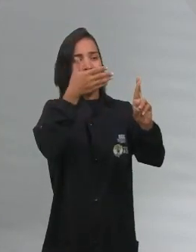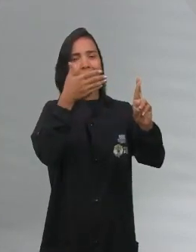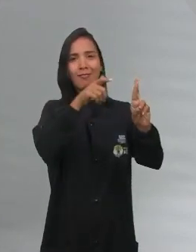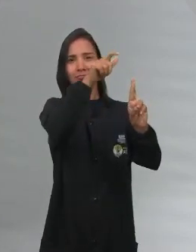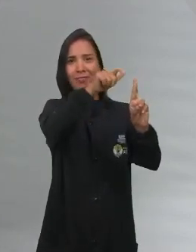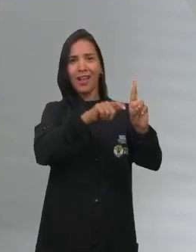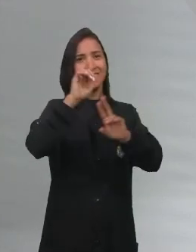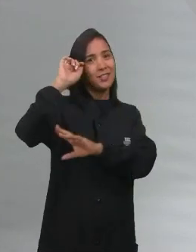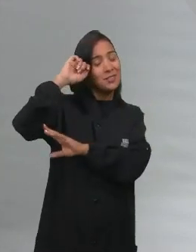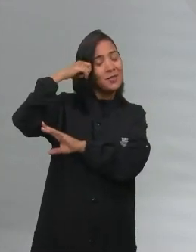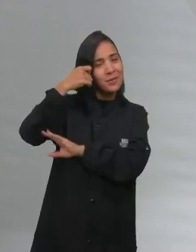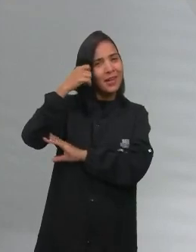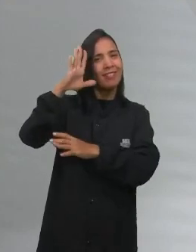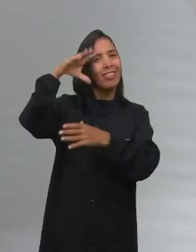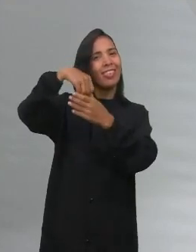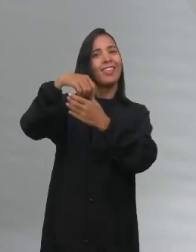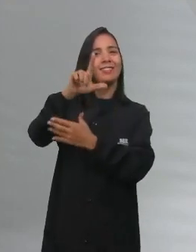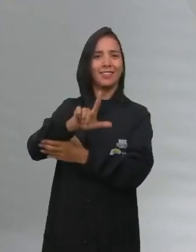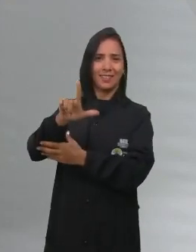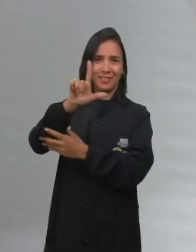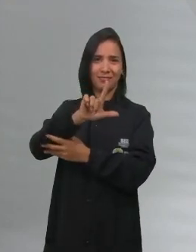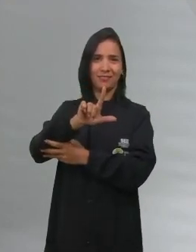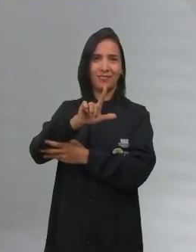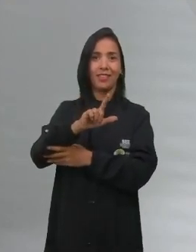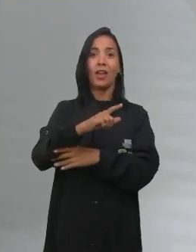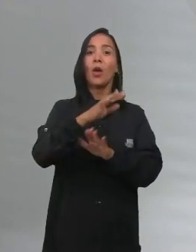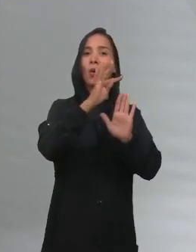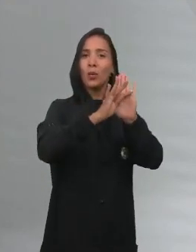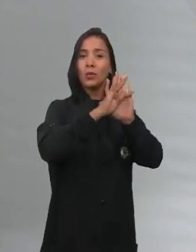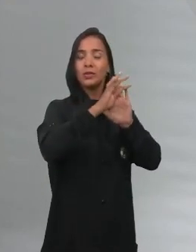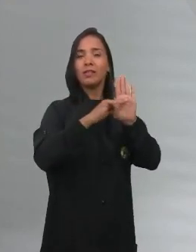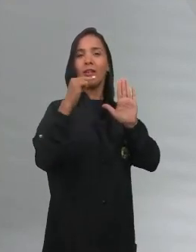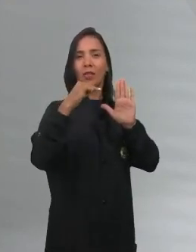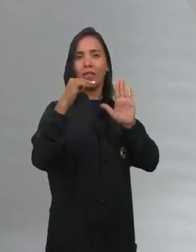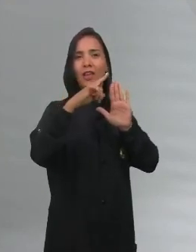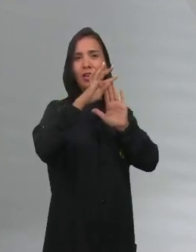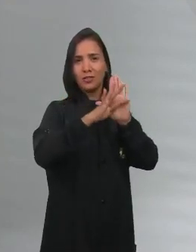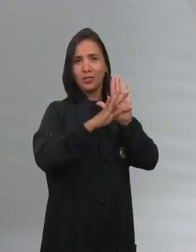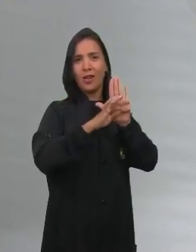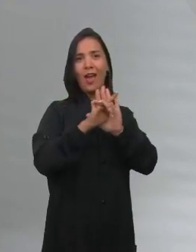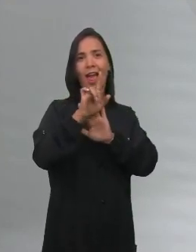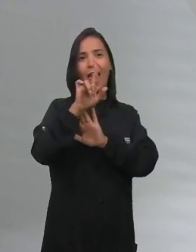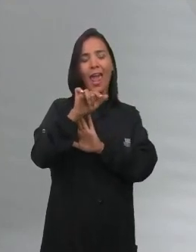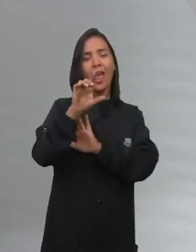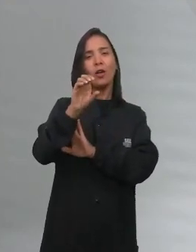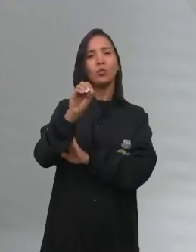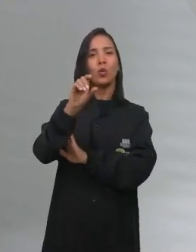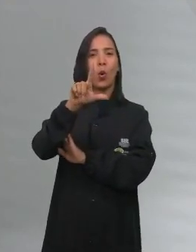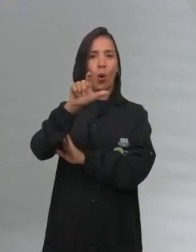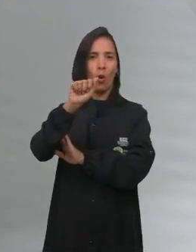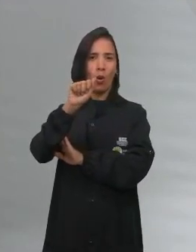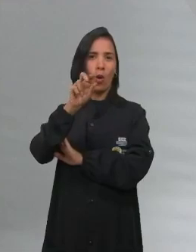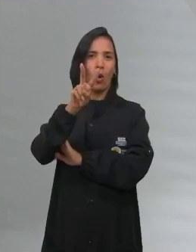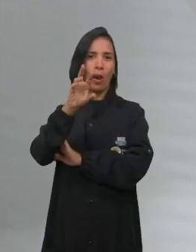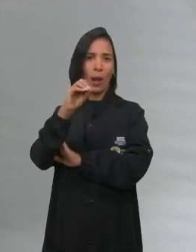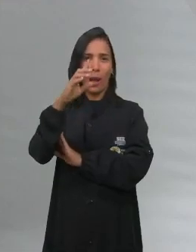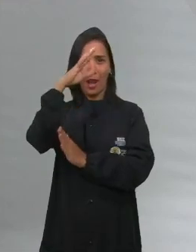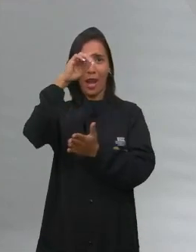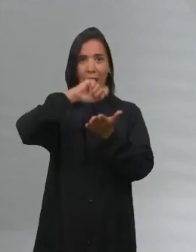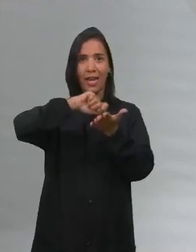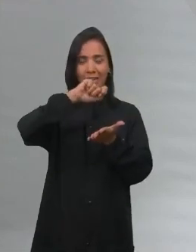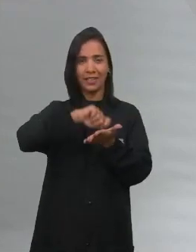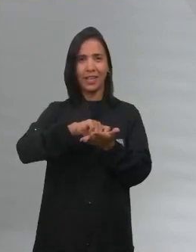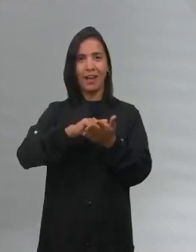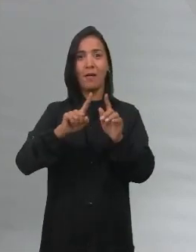brasileira. Esse texto, ele é do Olavo Bilac. Quem foi Olavo Bilac? Mas antes disso, vamos ao nosso comando da